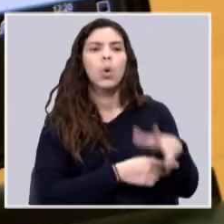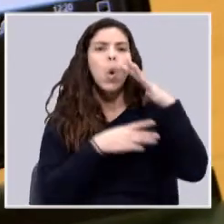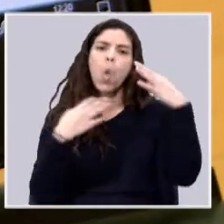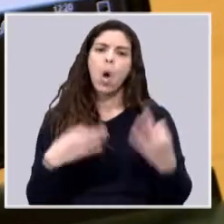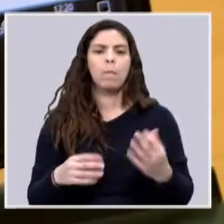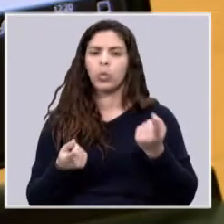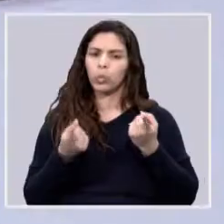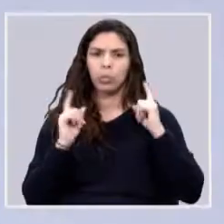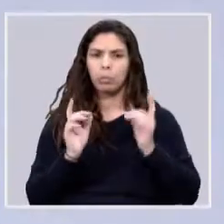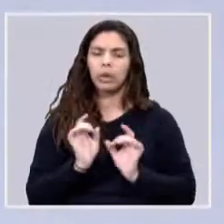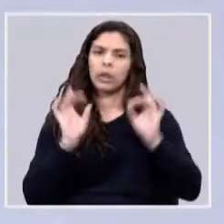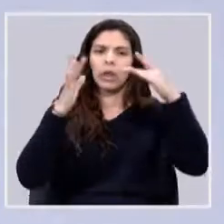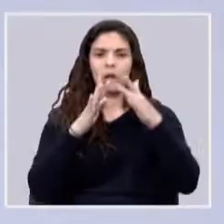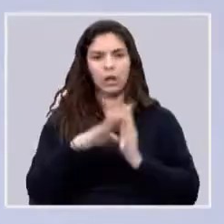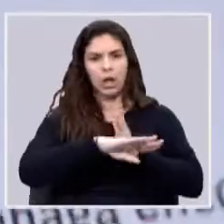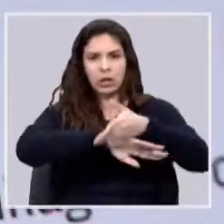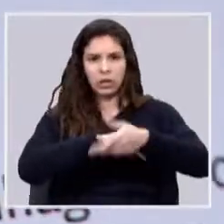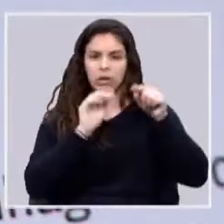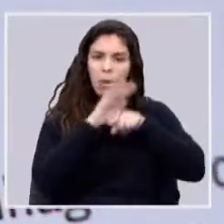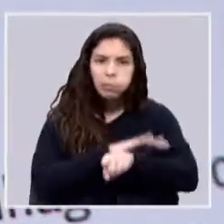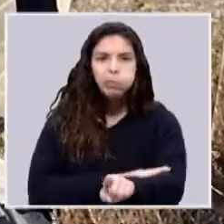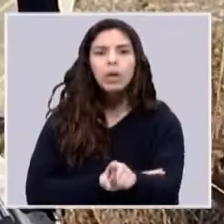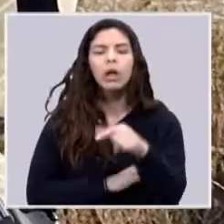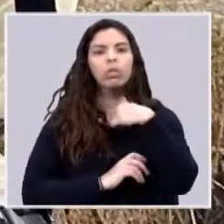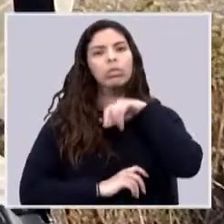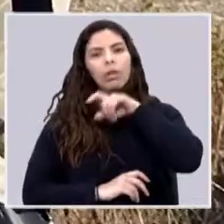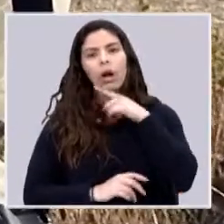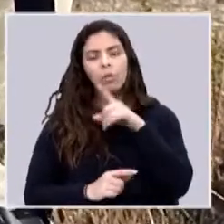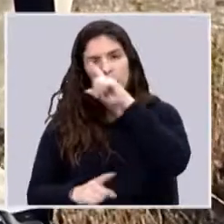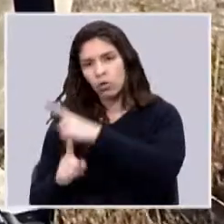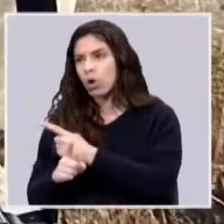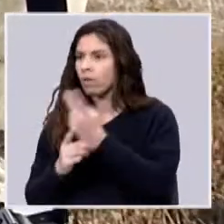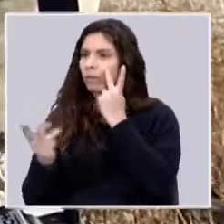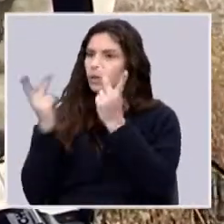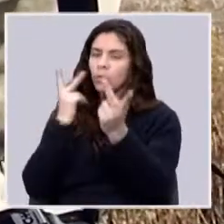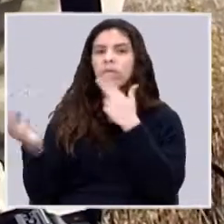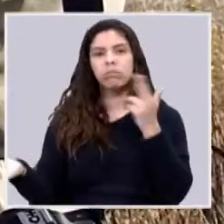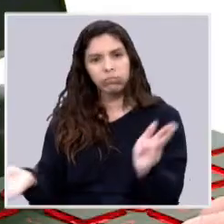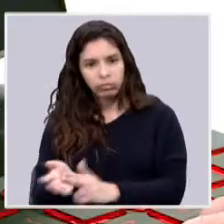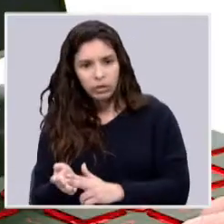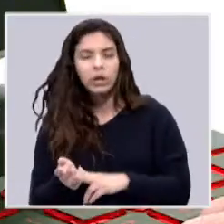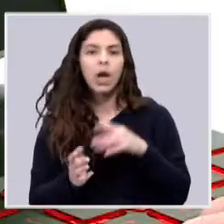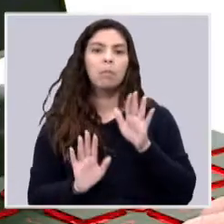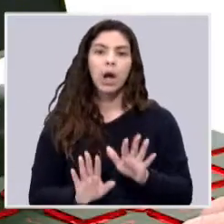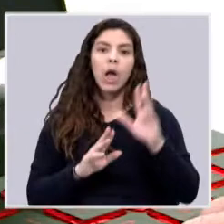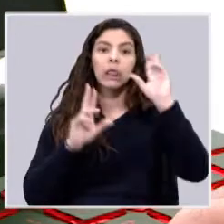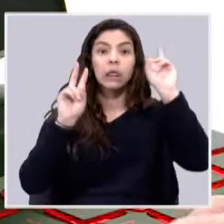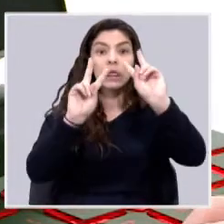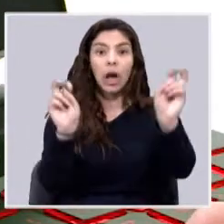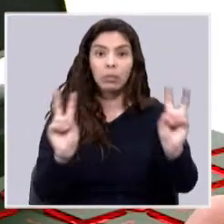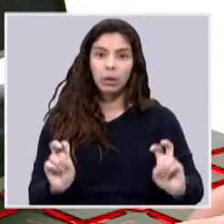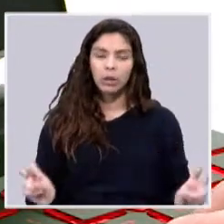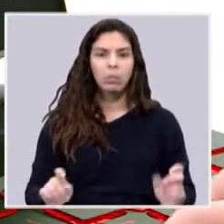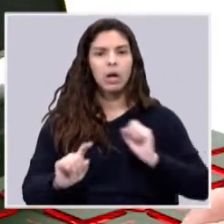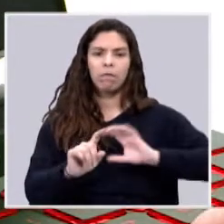museu tradicional. A sede é online, mas pretende que as pessoas tenham uma experiência real. O site disponibiliza diferentes